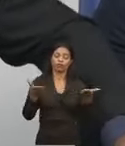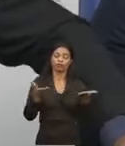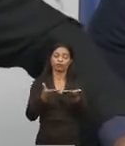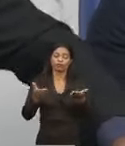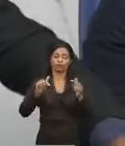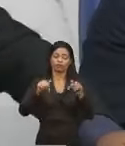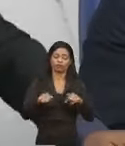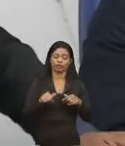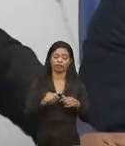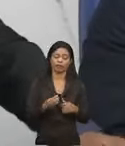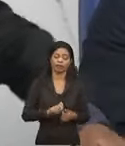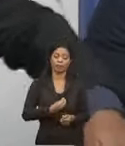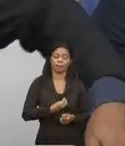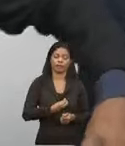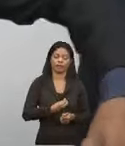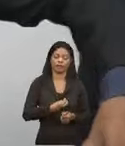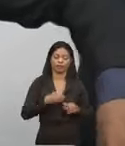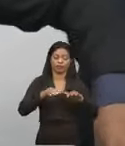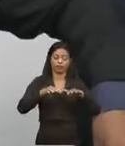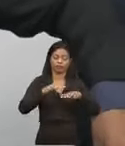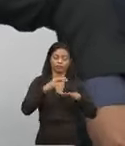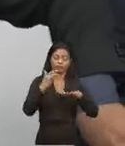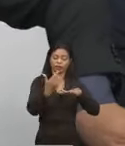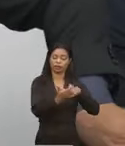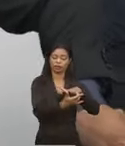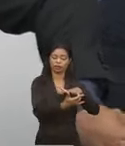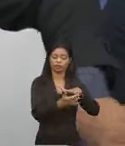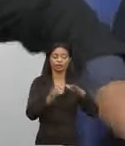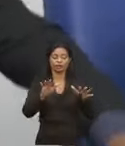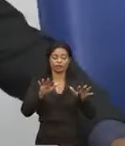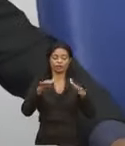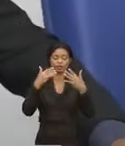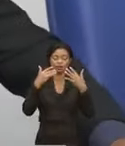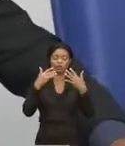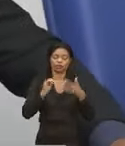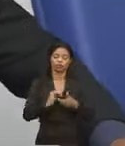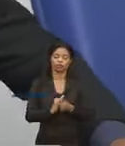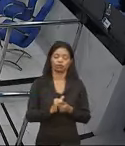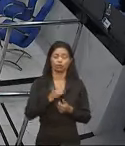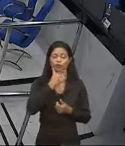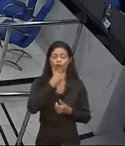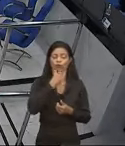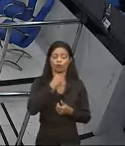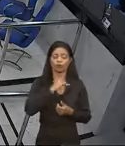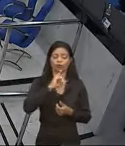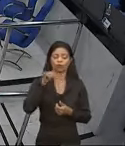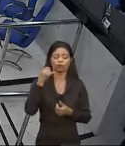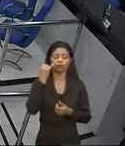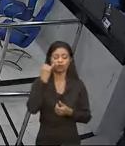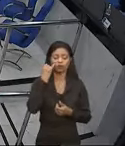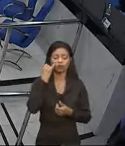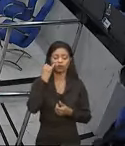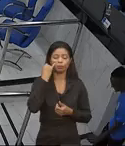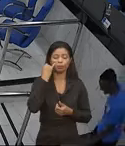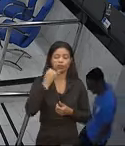redes sociais demonstrando. Chamo o próximo vereador inscrito, vereador James, por 10 minutos.